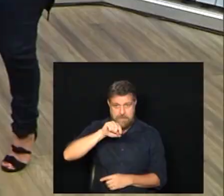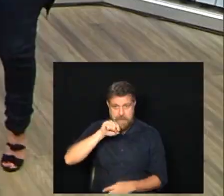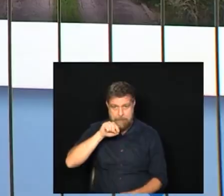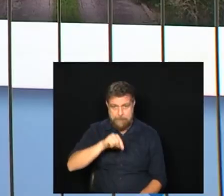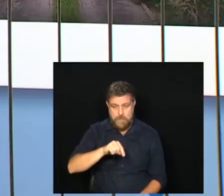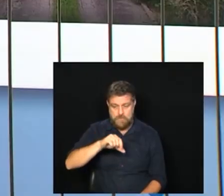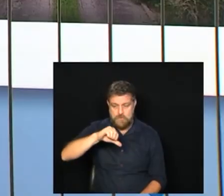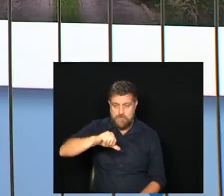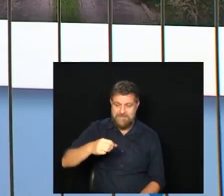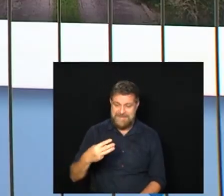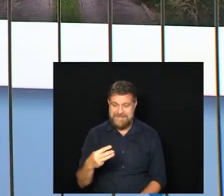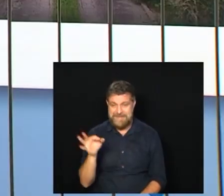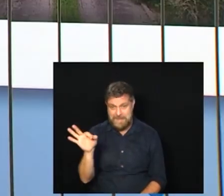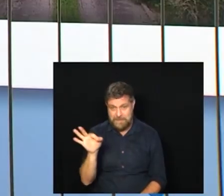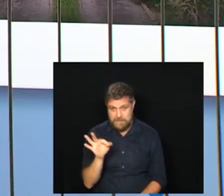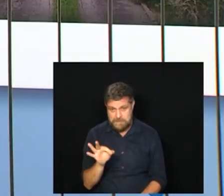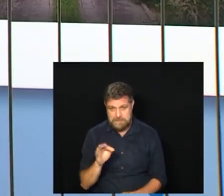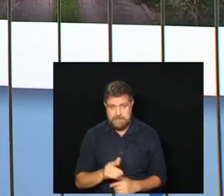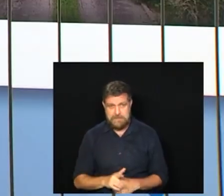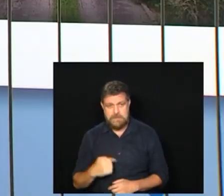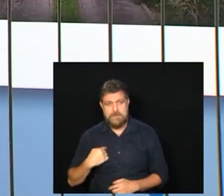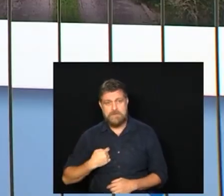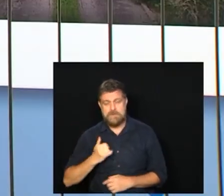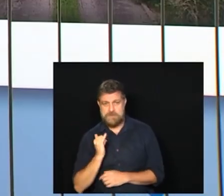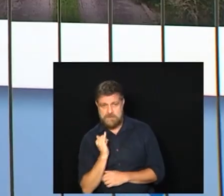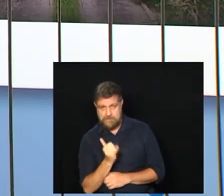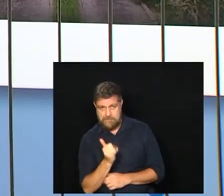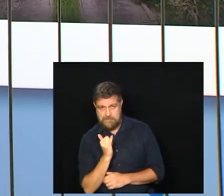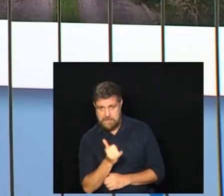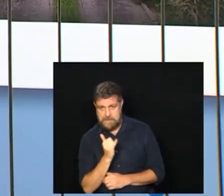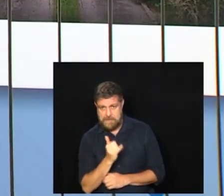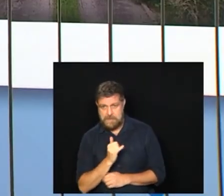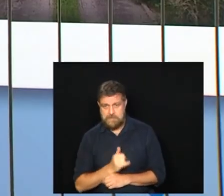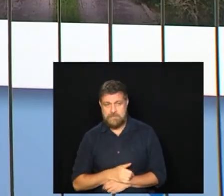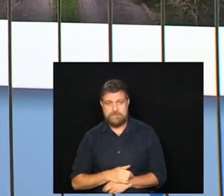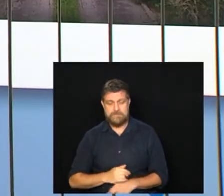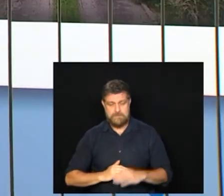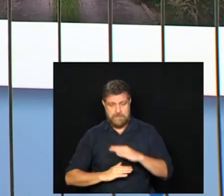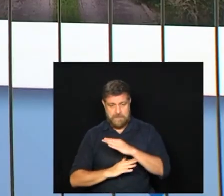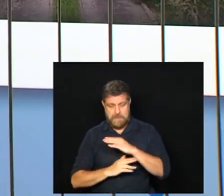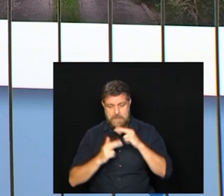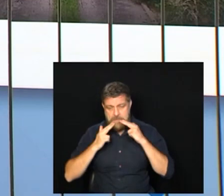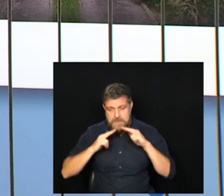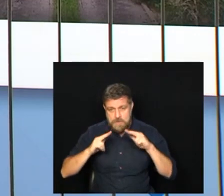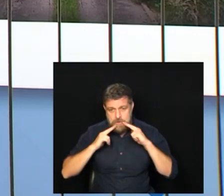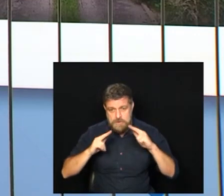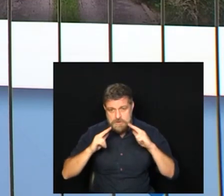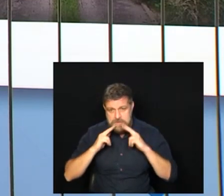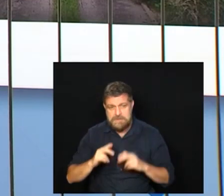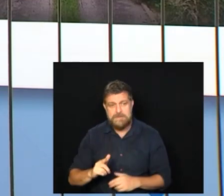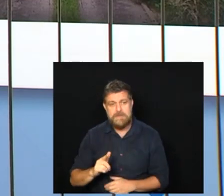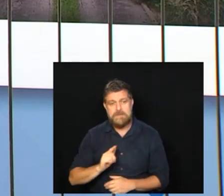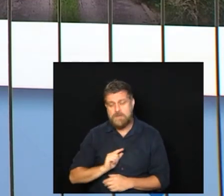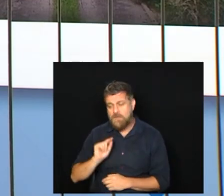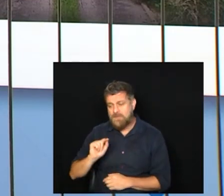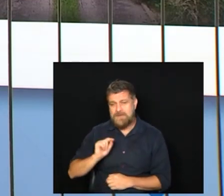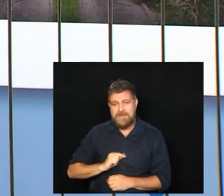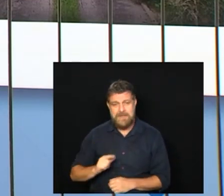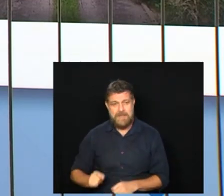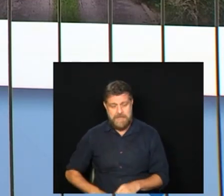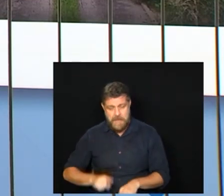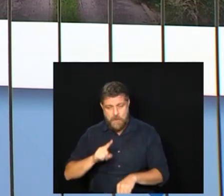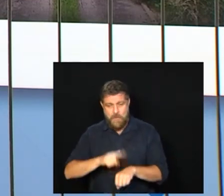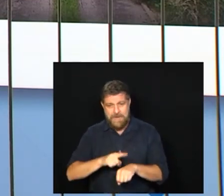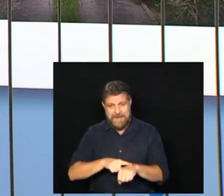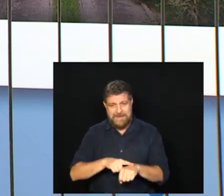59,93%, considerando o que nós já dissemos aqui no Notícias da Metrópole, que nós estamos tendo esse momento de